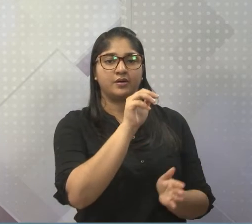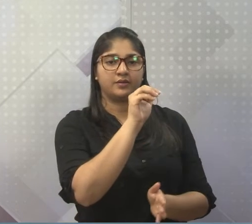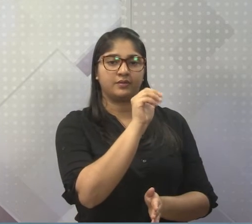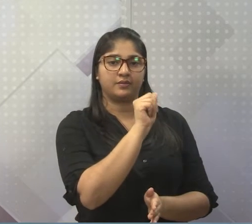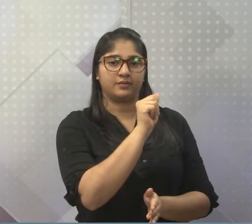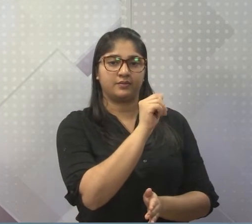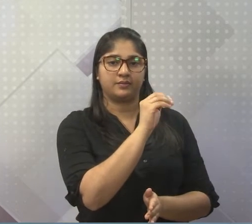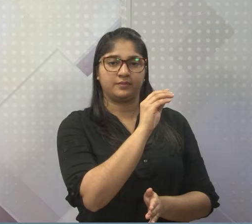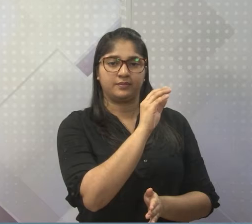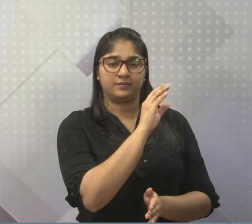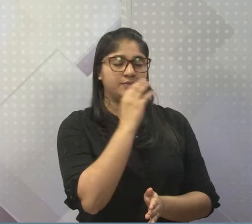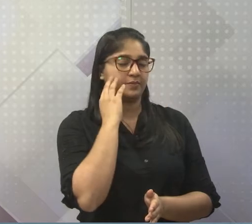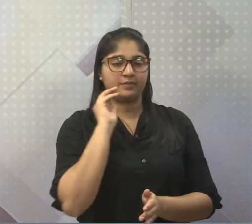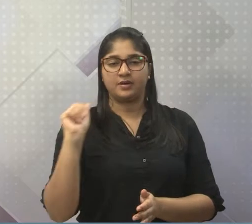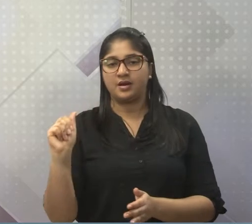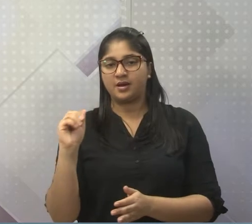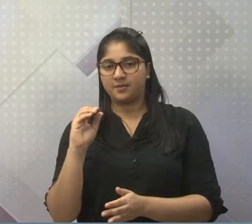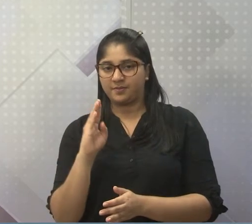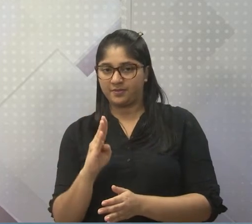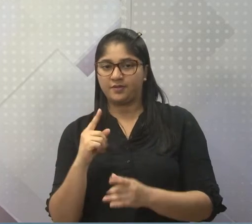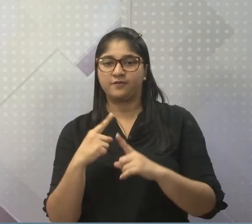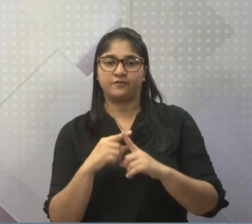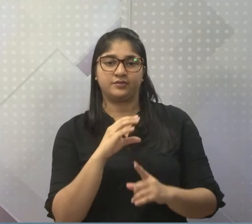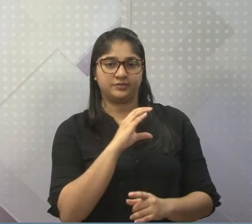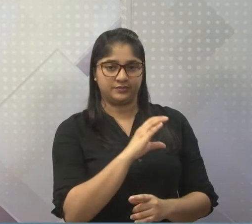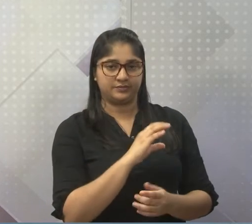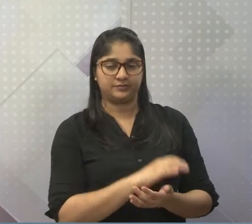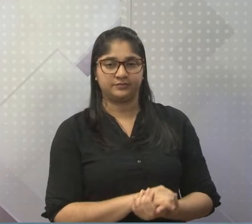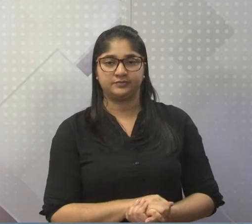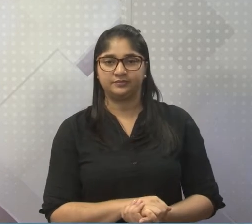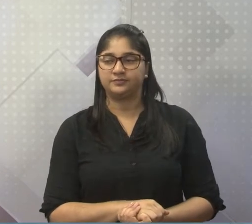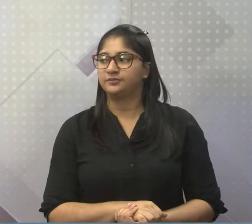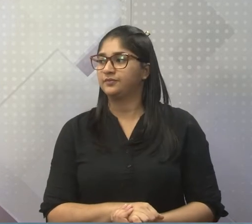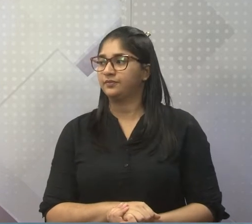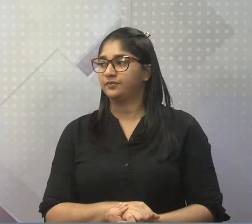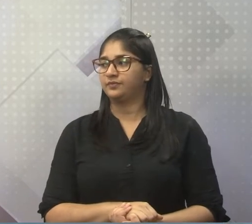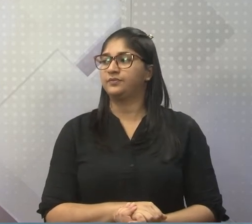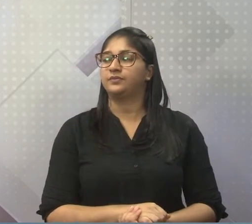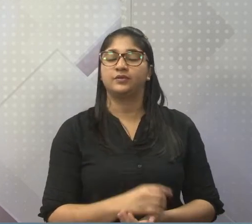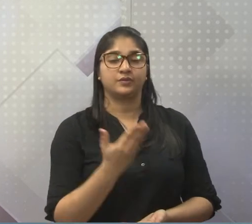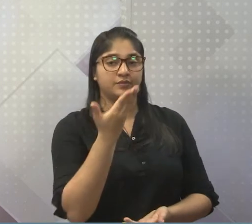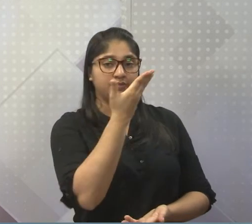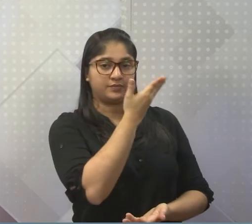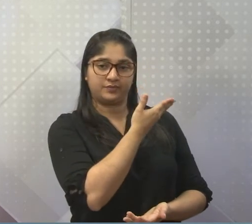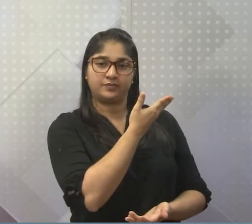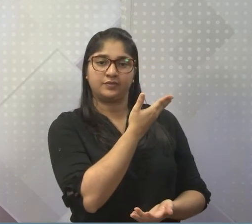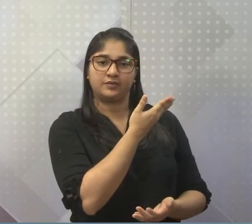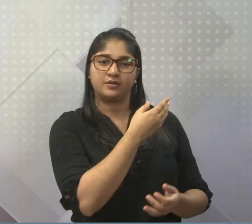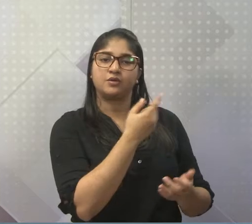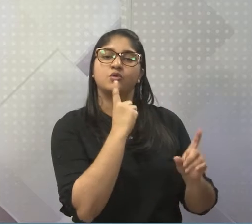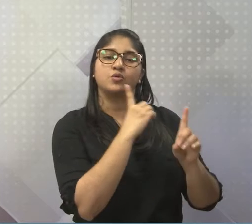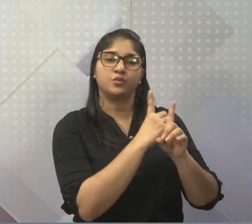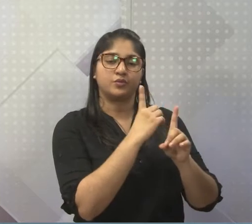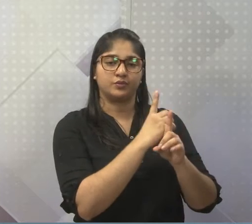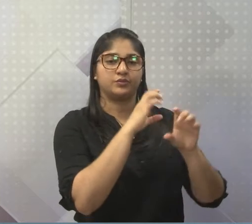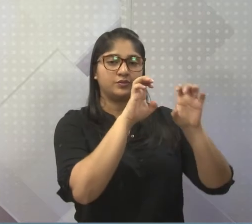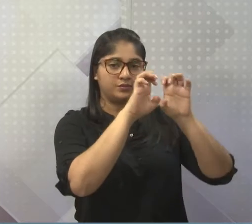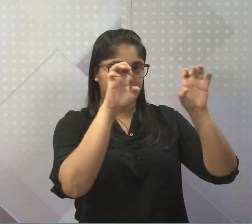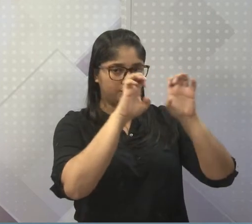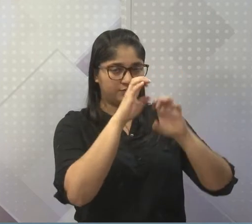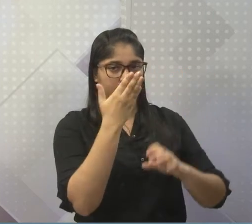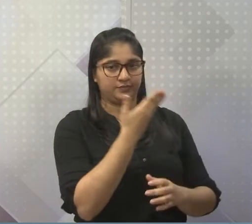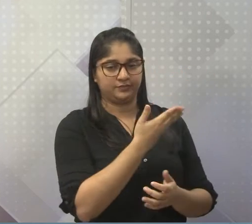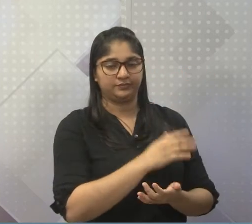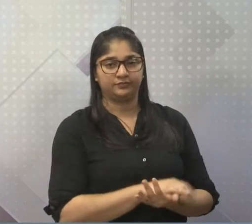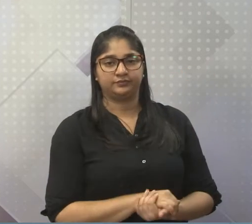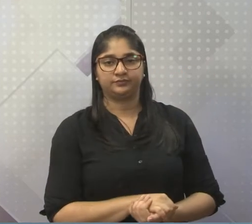igual a B vezes C. A vezes H igual a B vezes C.